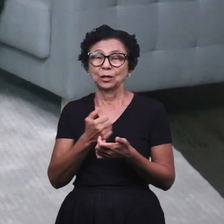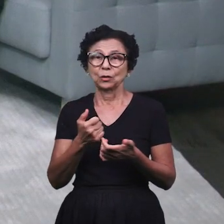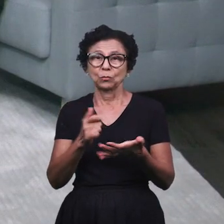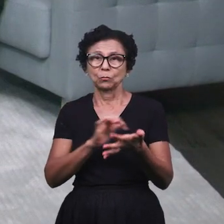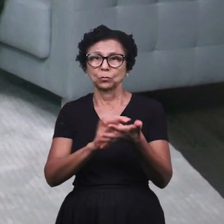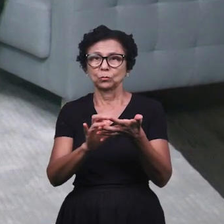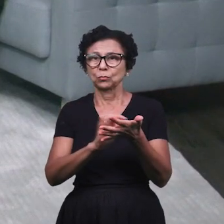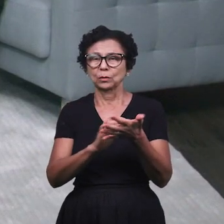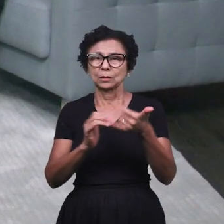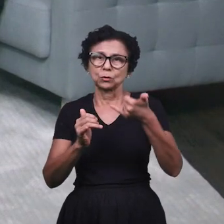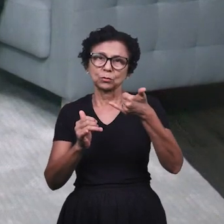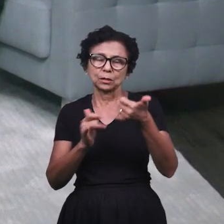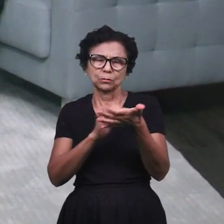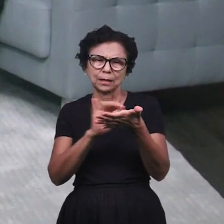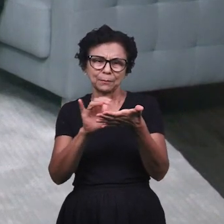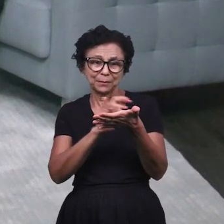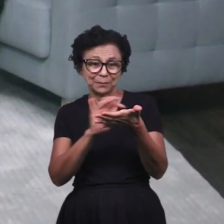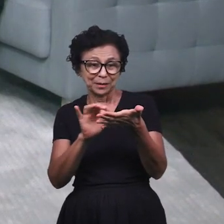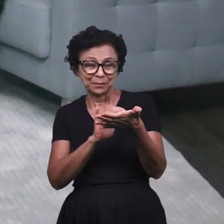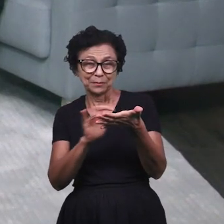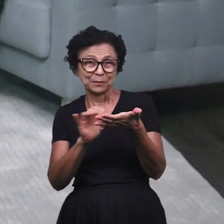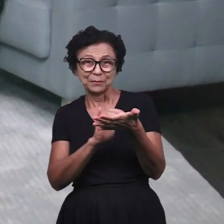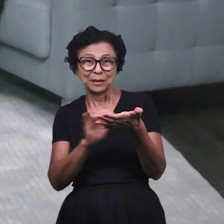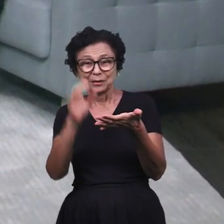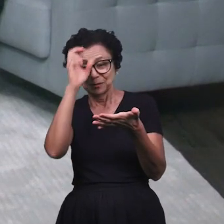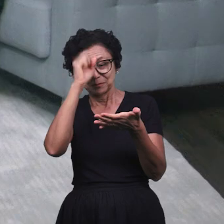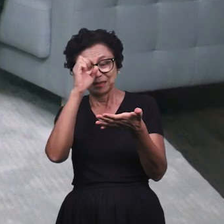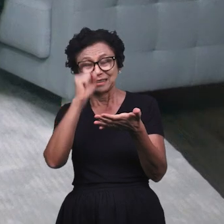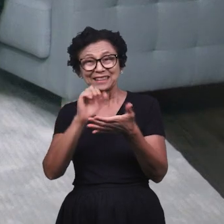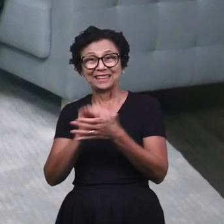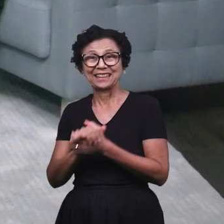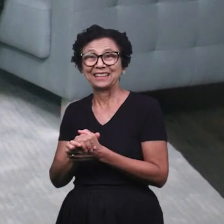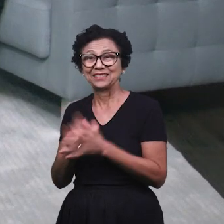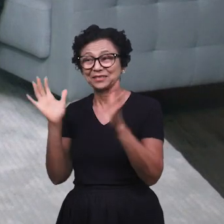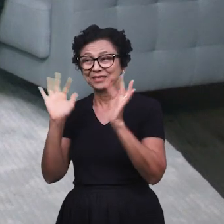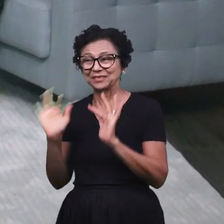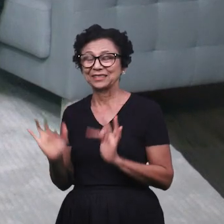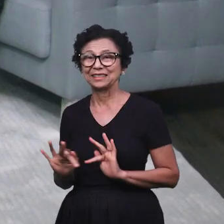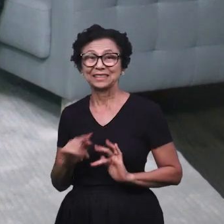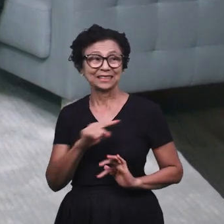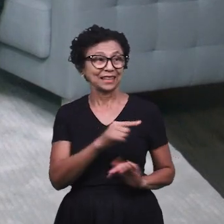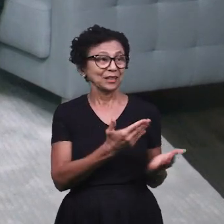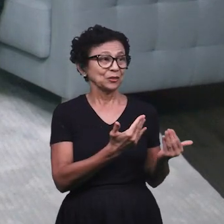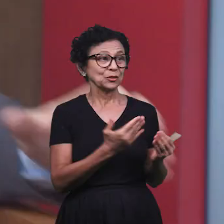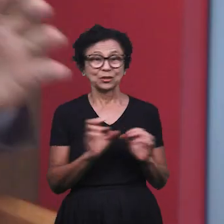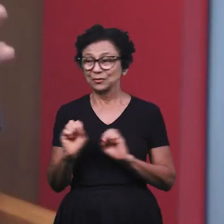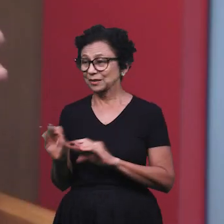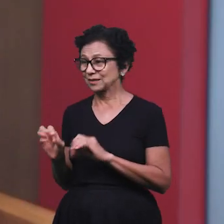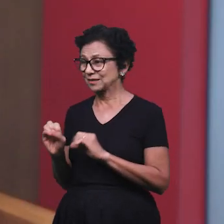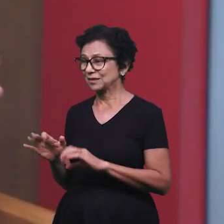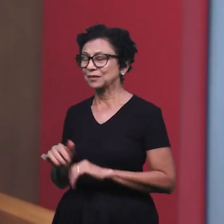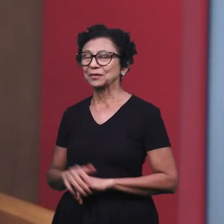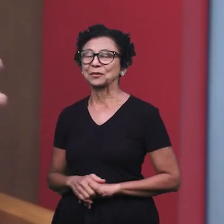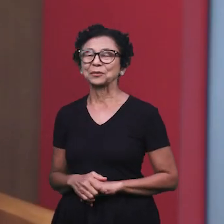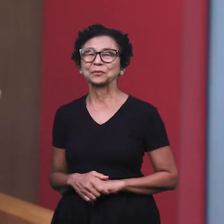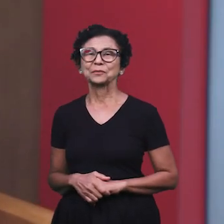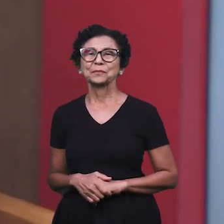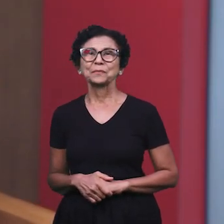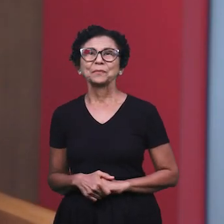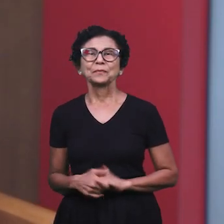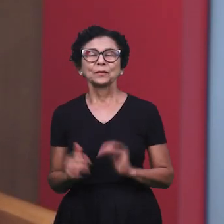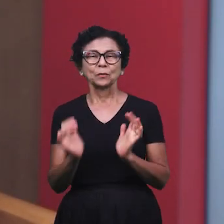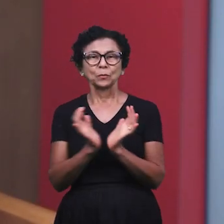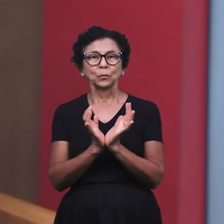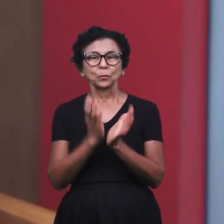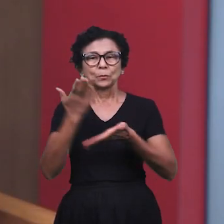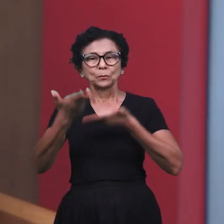que não fosse aprender, para o jovem que foi o veículo ali para esse aprendizado. Então eu acho que o grupo de assistência,